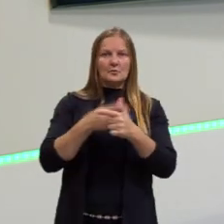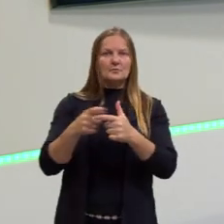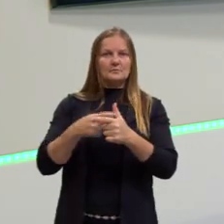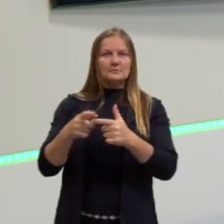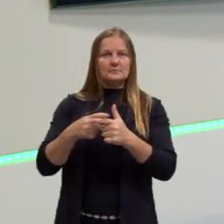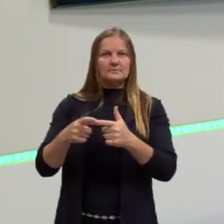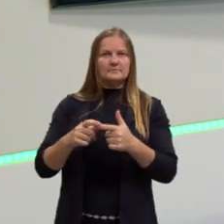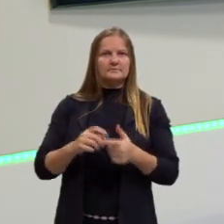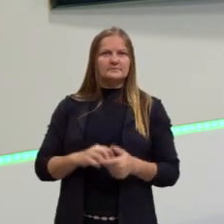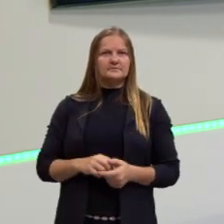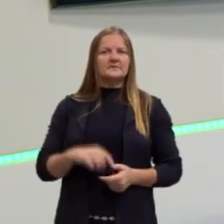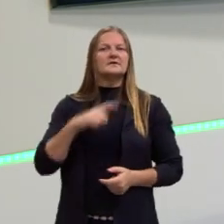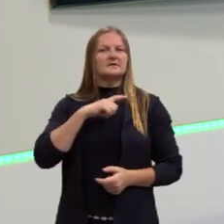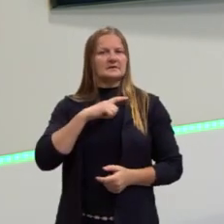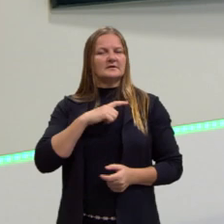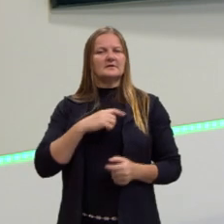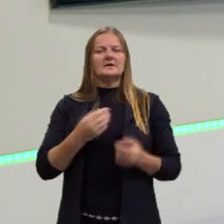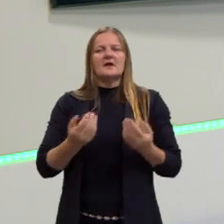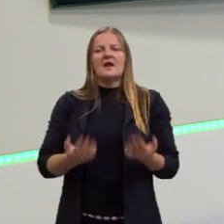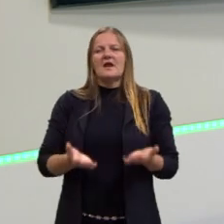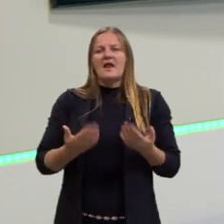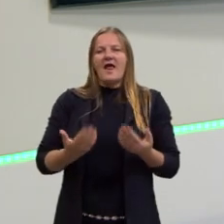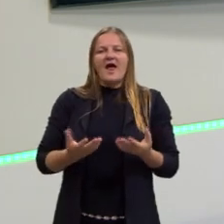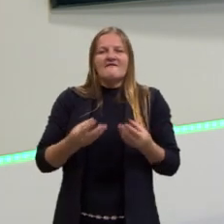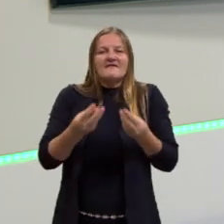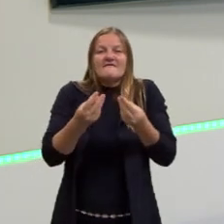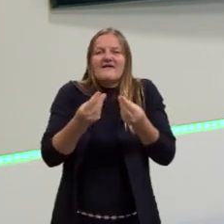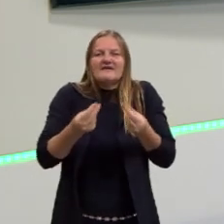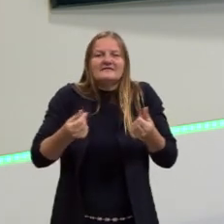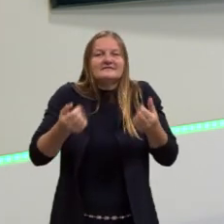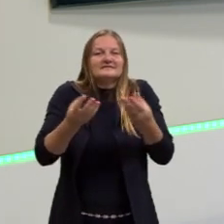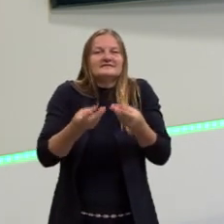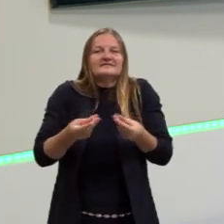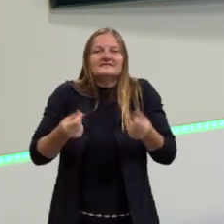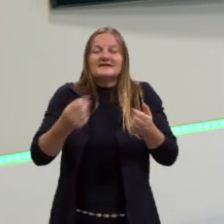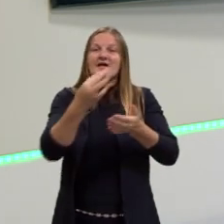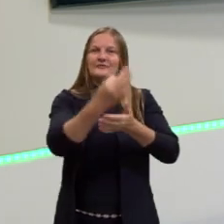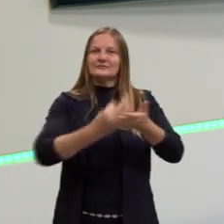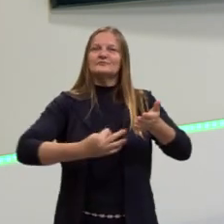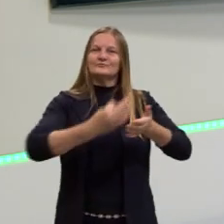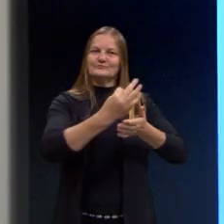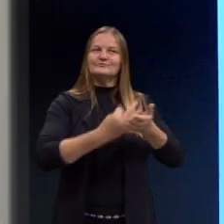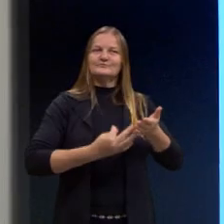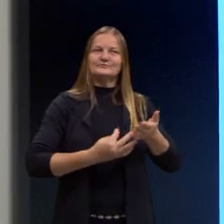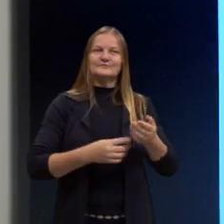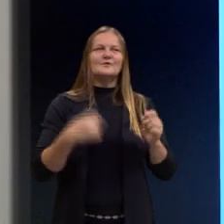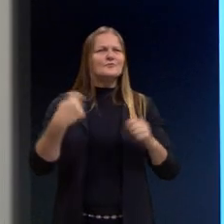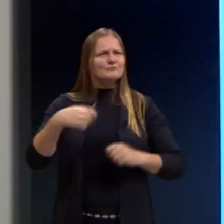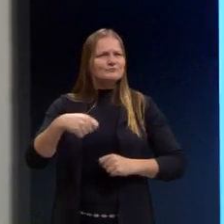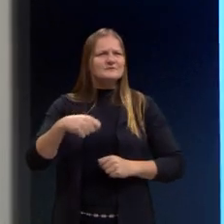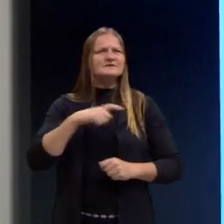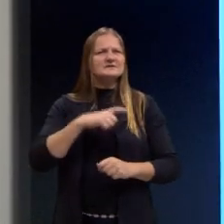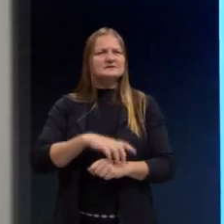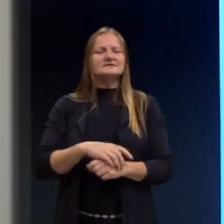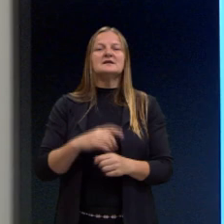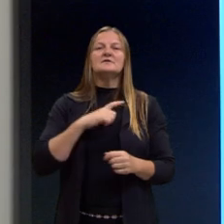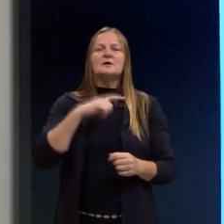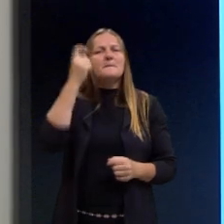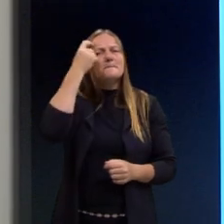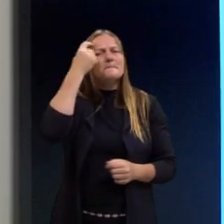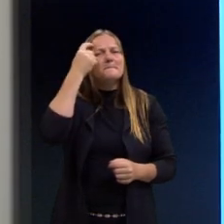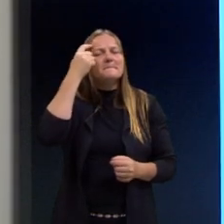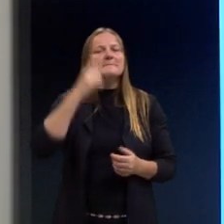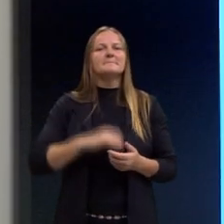problema isso fica muito mais leve na hora de produzir esse texto Então isso precisa e deve ser